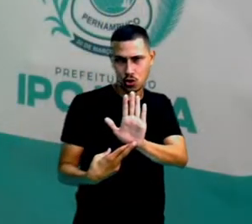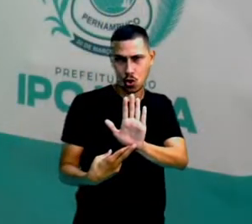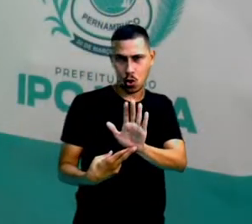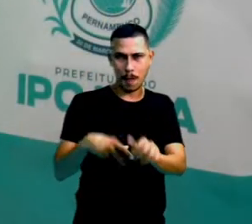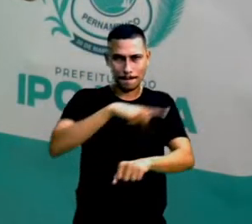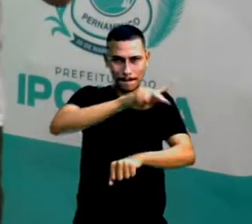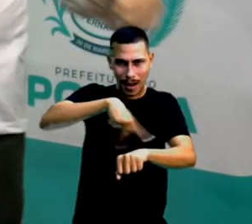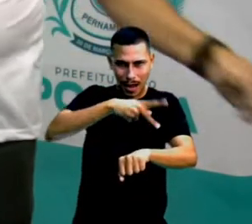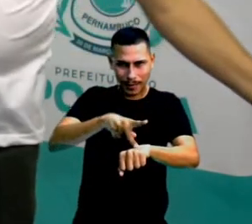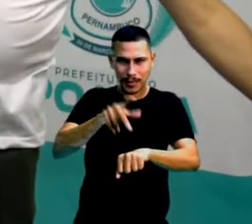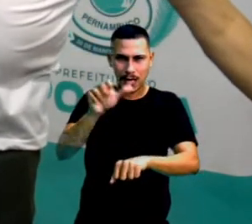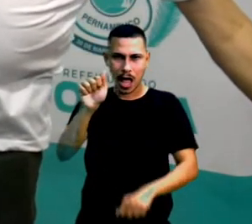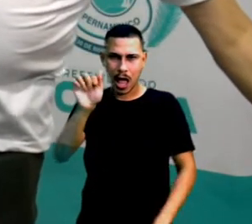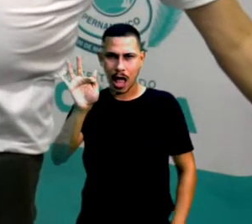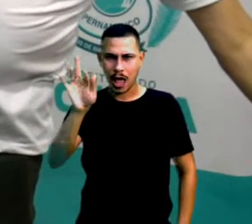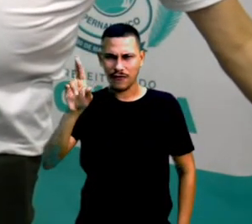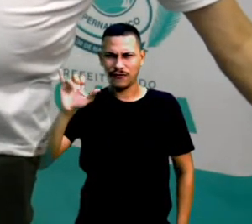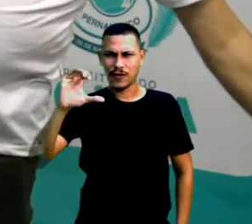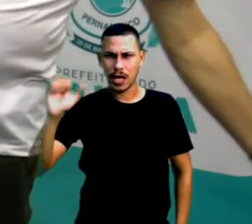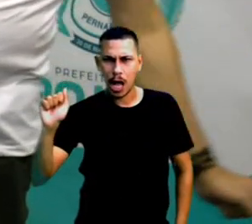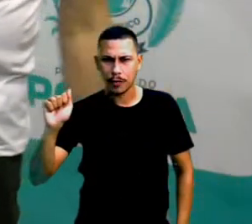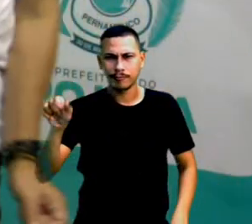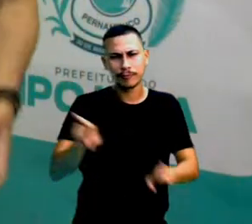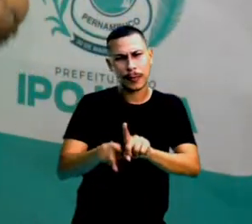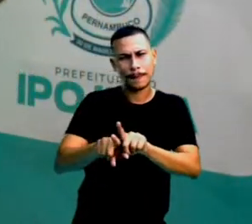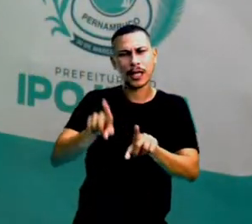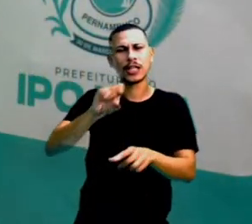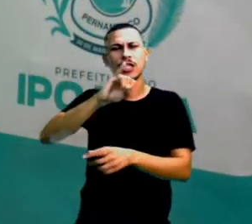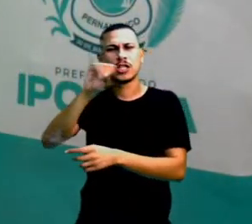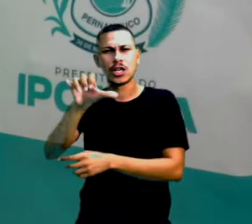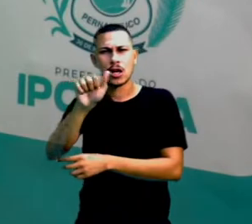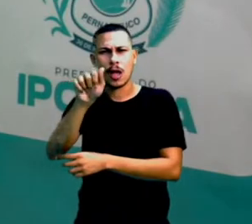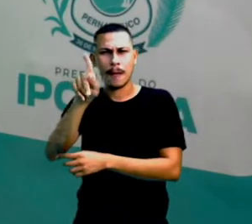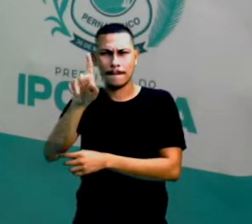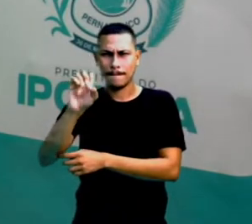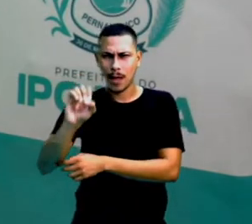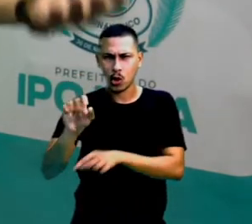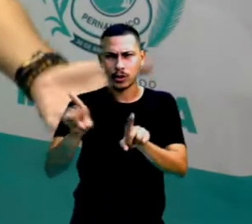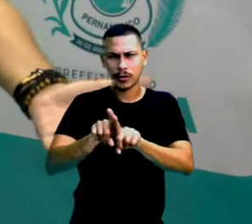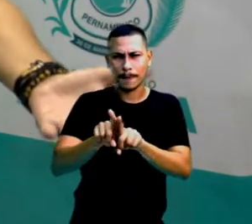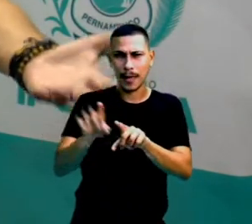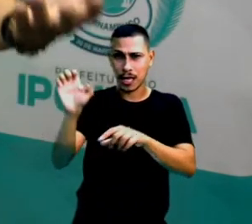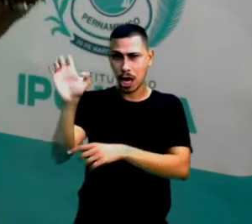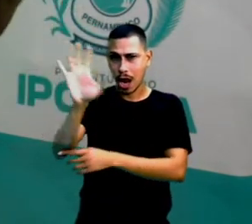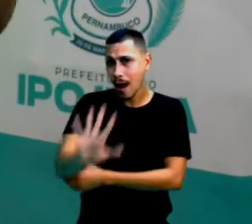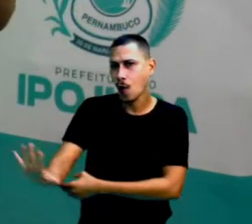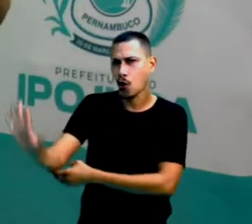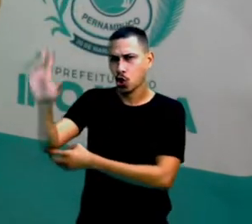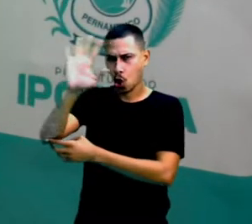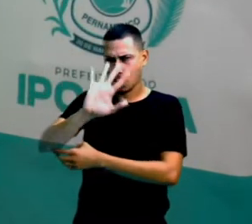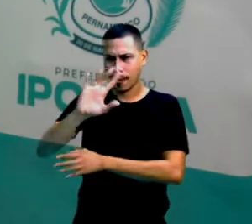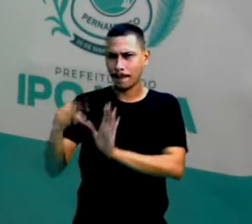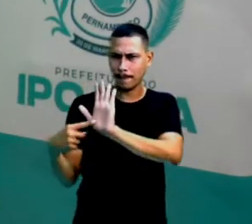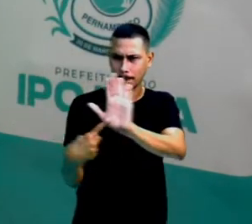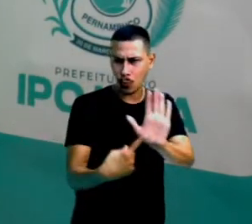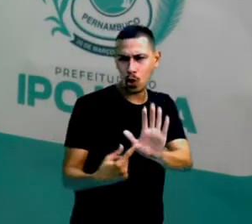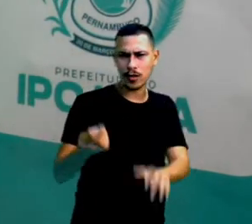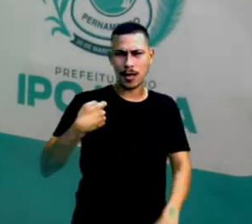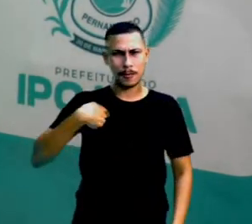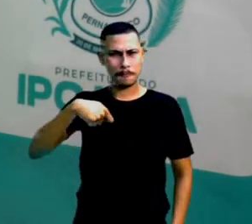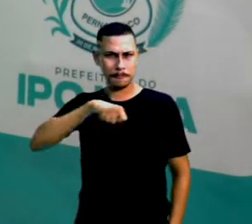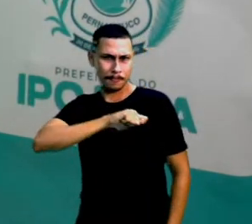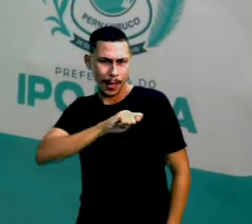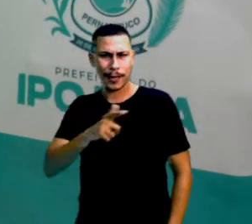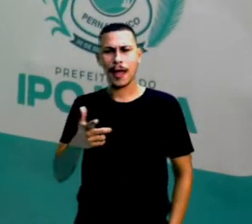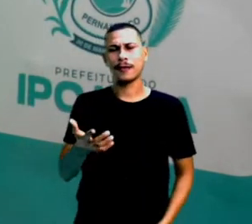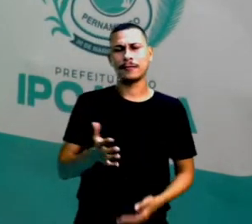África, a representação do Japão, a representação da Europa, através da Espanha,